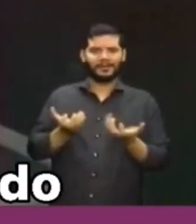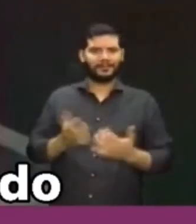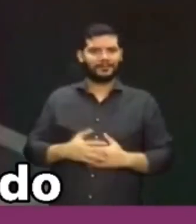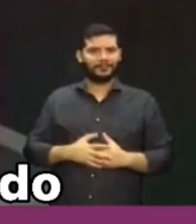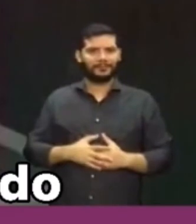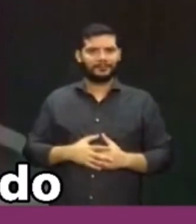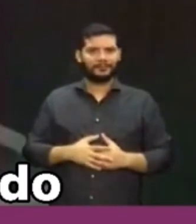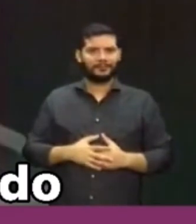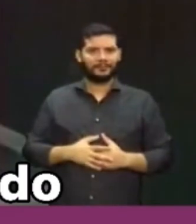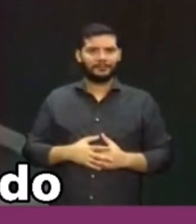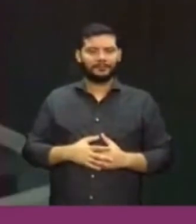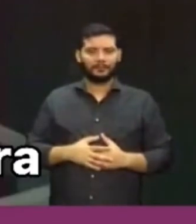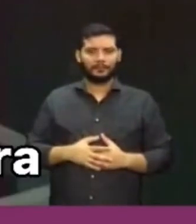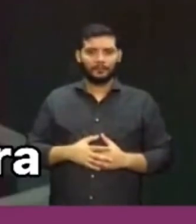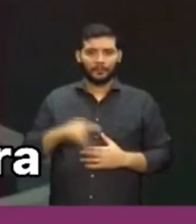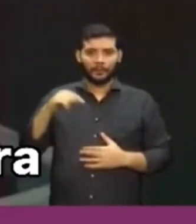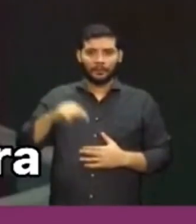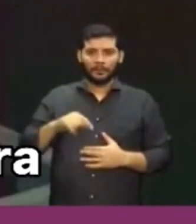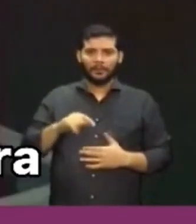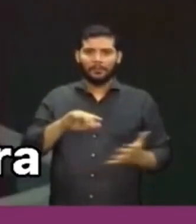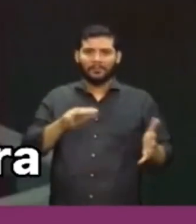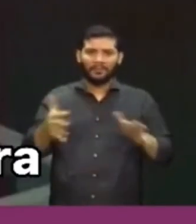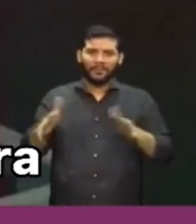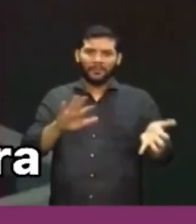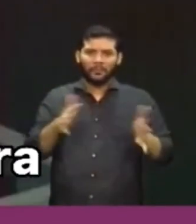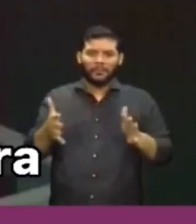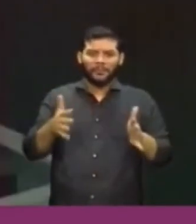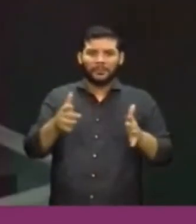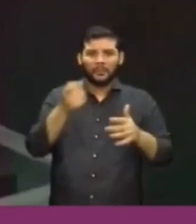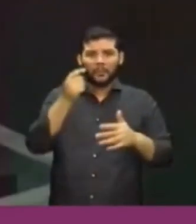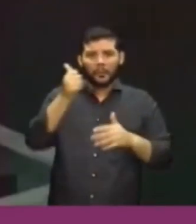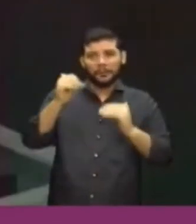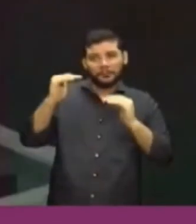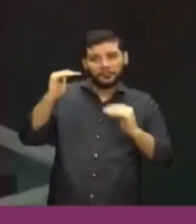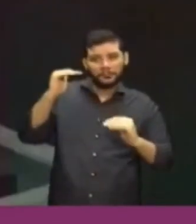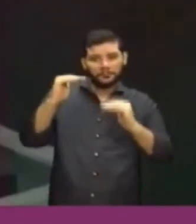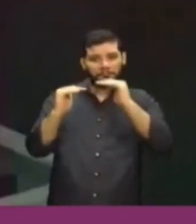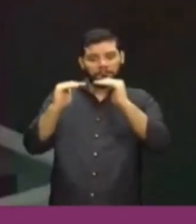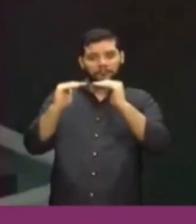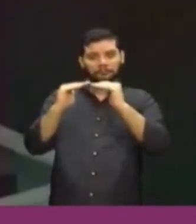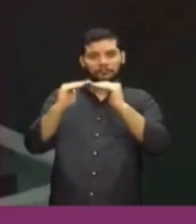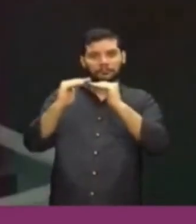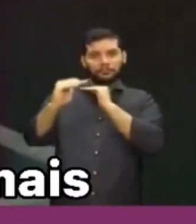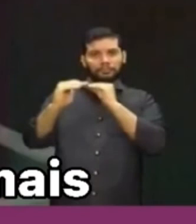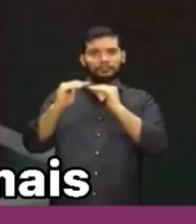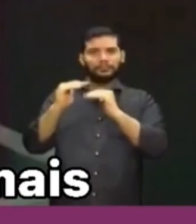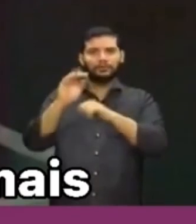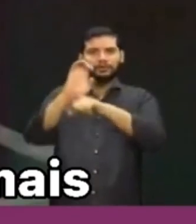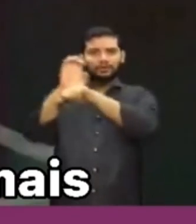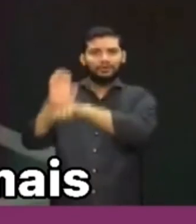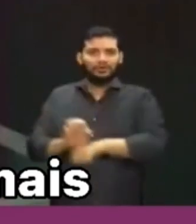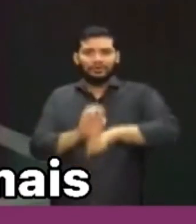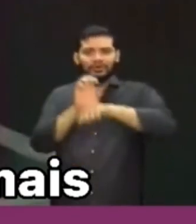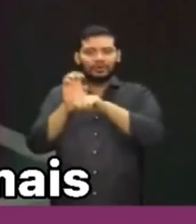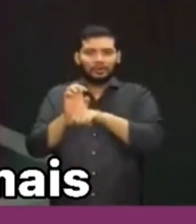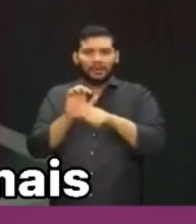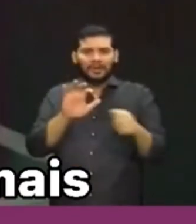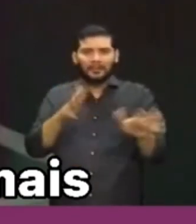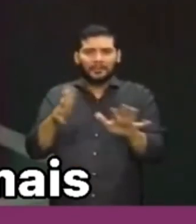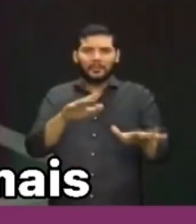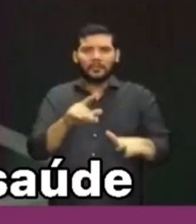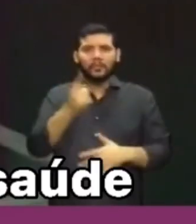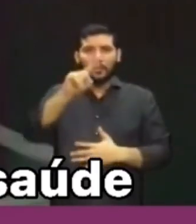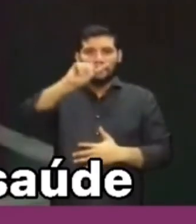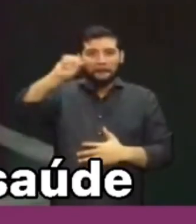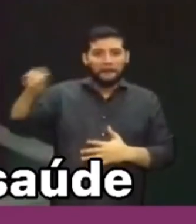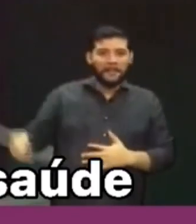O Ceará deveria ter recebido, para se igualar de maneira isonômica aos demais estados, pelo menos 1 milhão de doses a